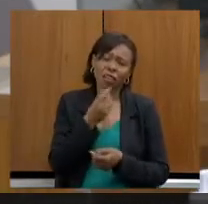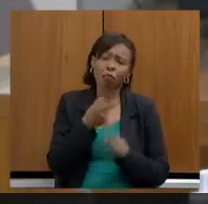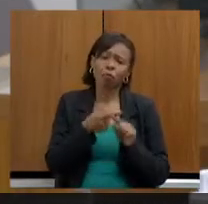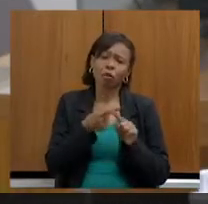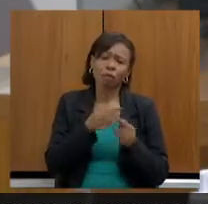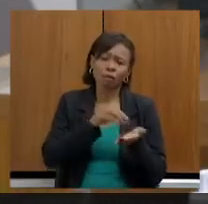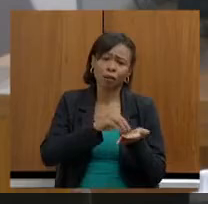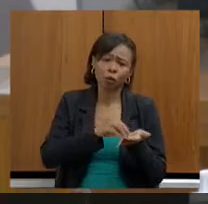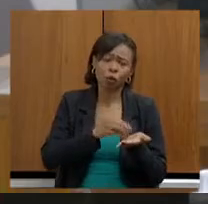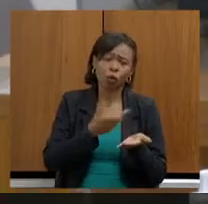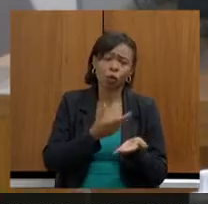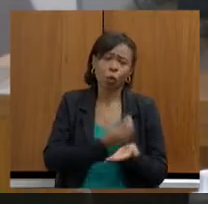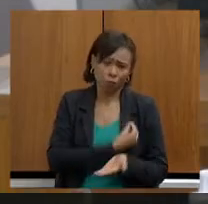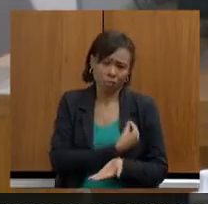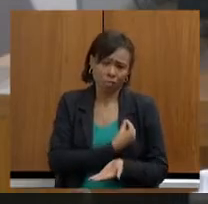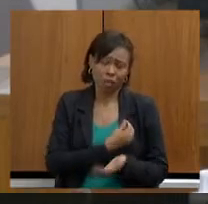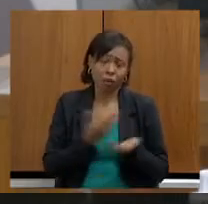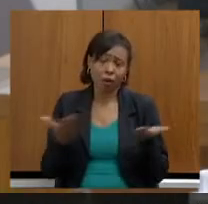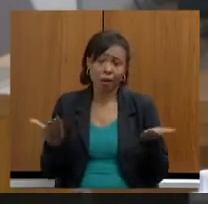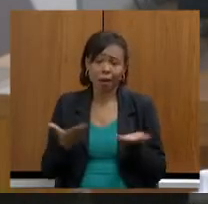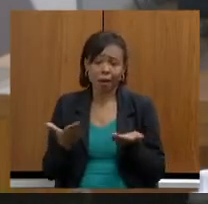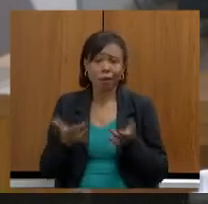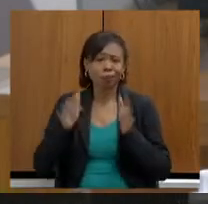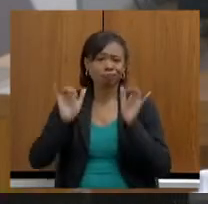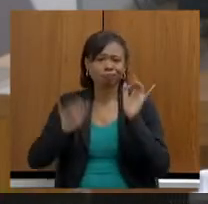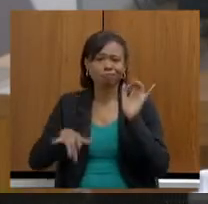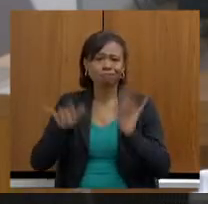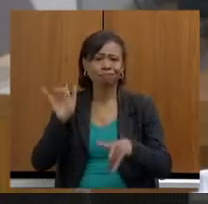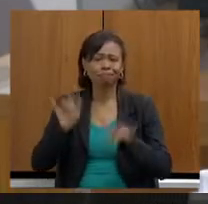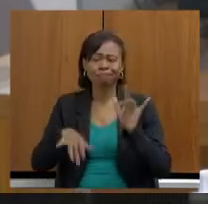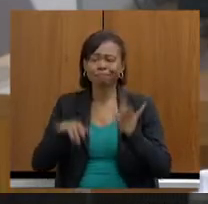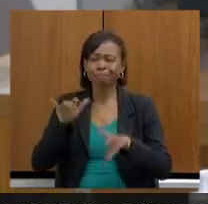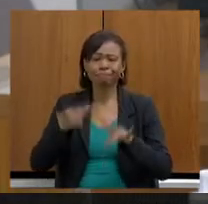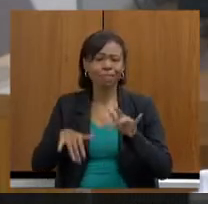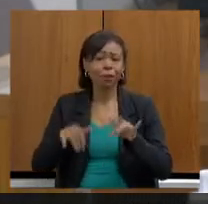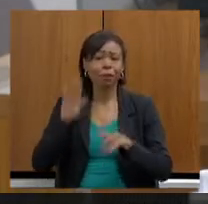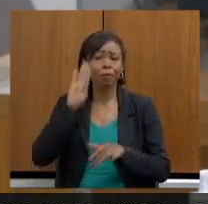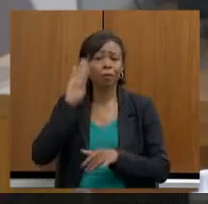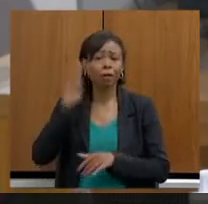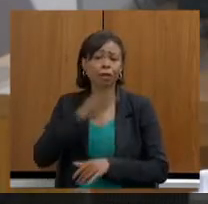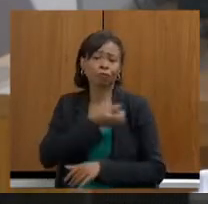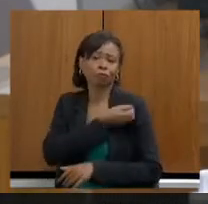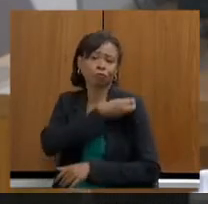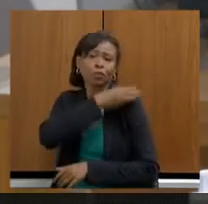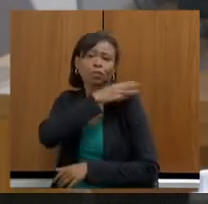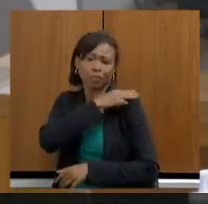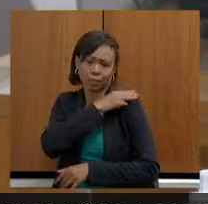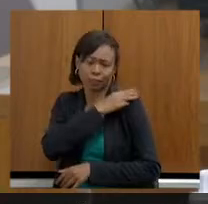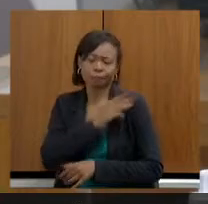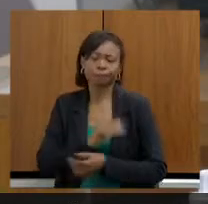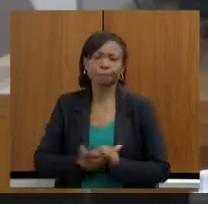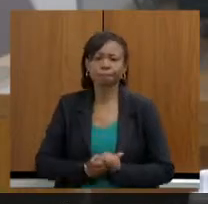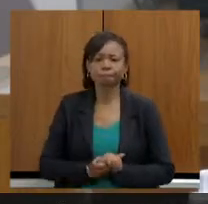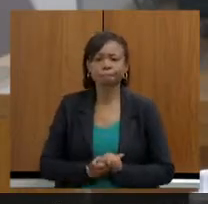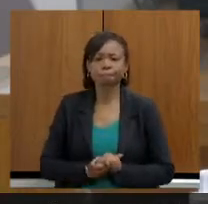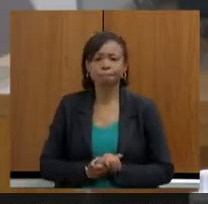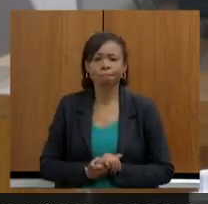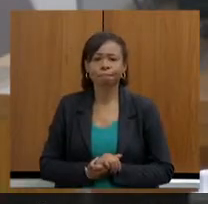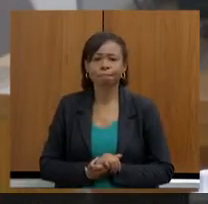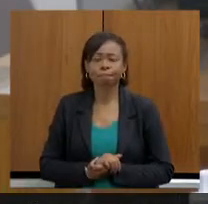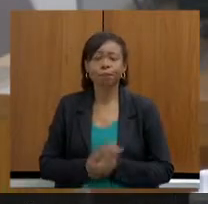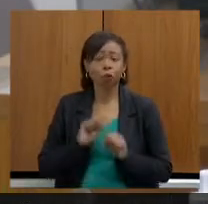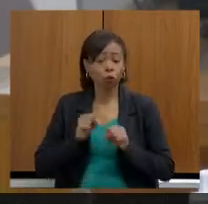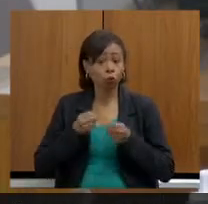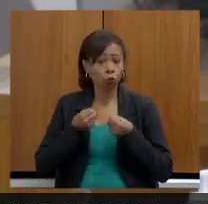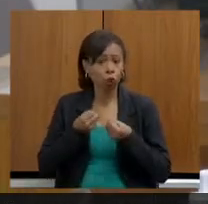presenciais e à evasão escolar se tornou muito Evidente principalmente no ensino médio a cortar aqui é todo esforço